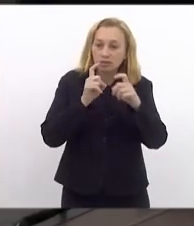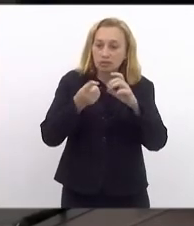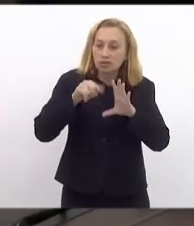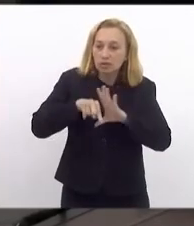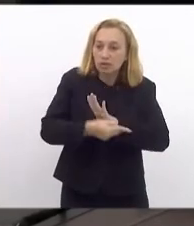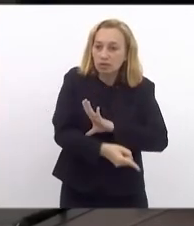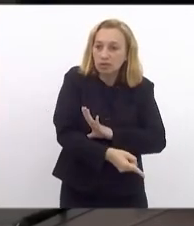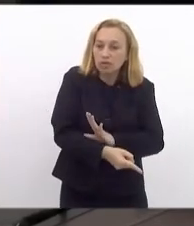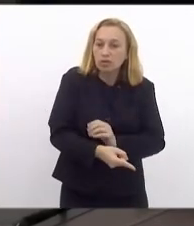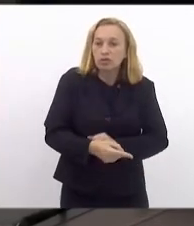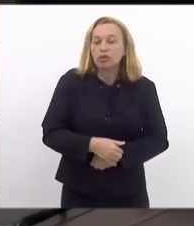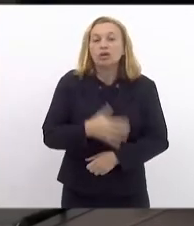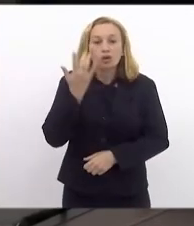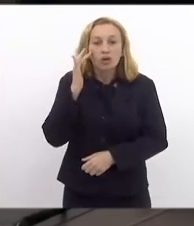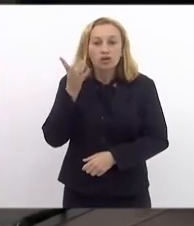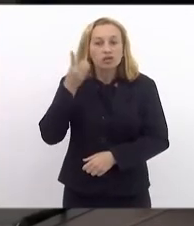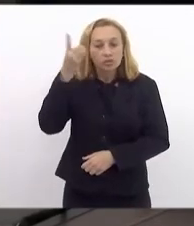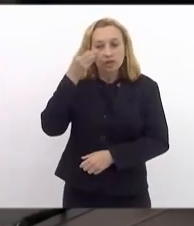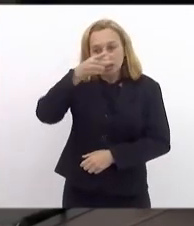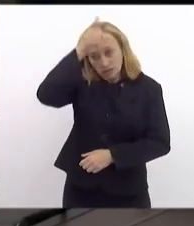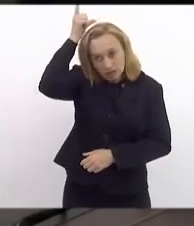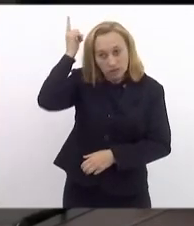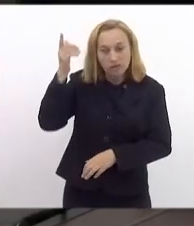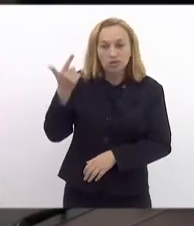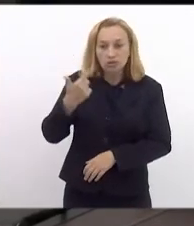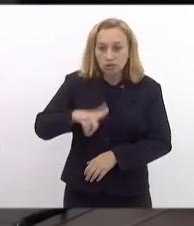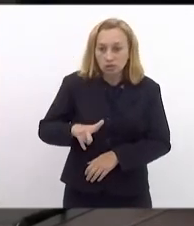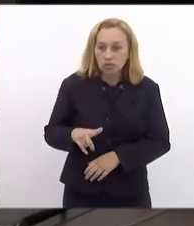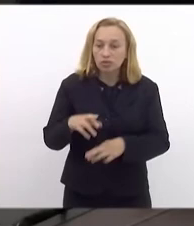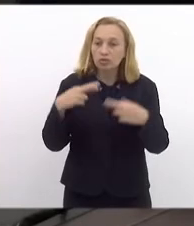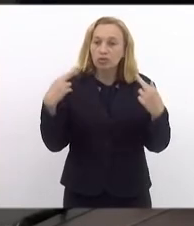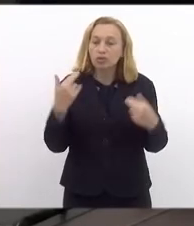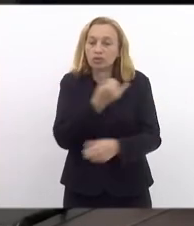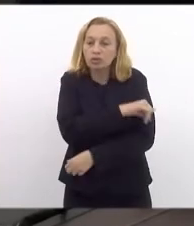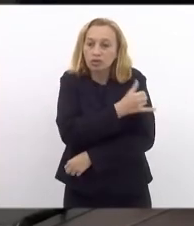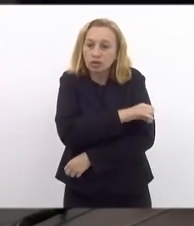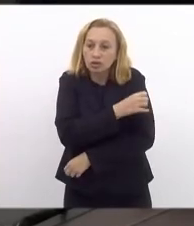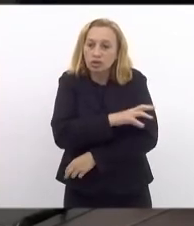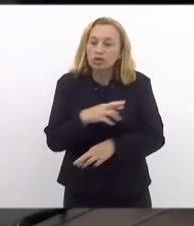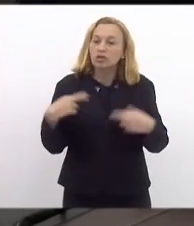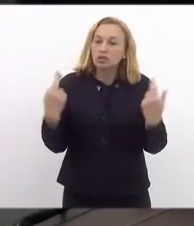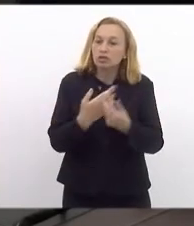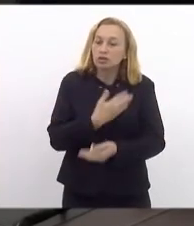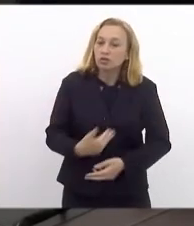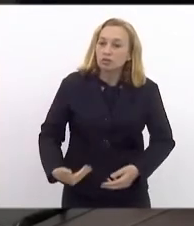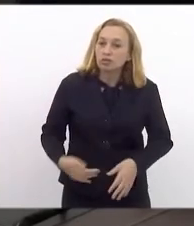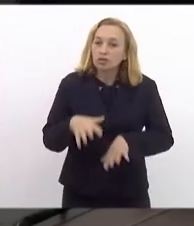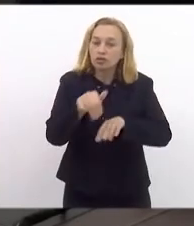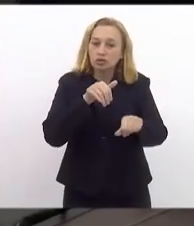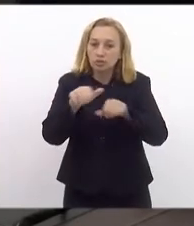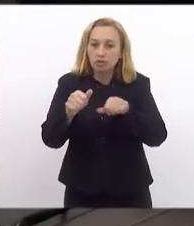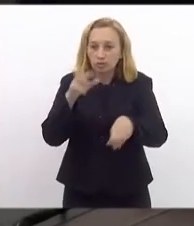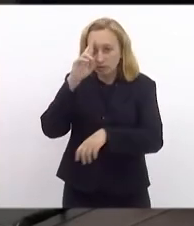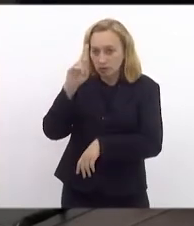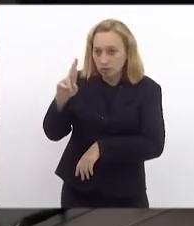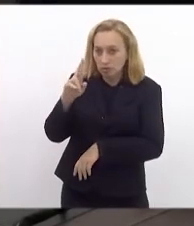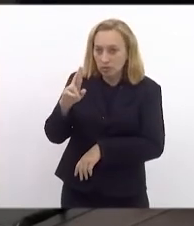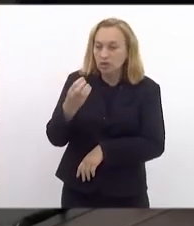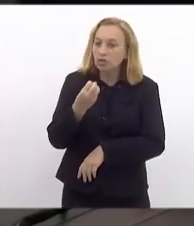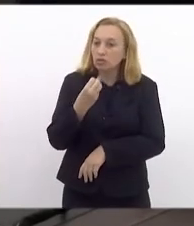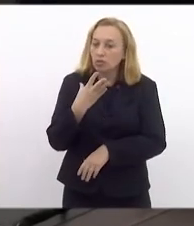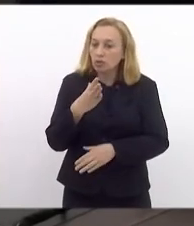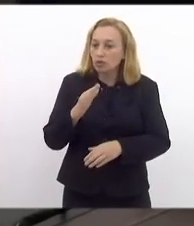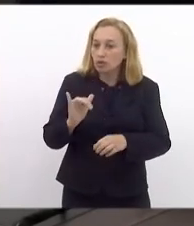profundo e eu acho deputados Paulo que nós mais uma vez o Rio de Janeiro fruto de audiência pública convocada pelo senhor vai ter um